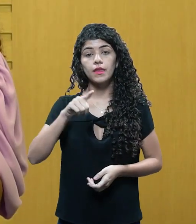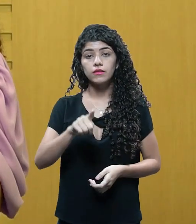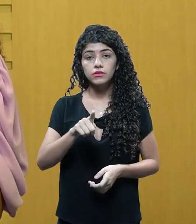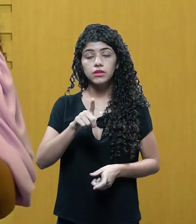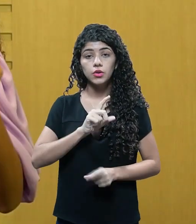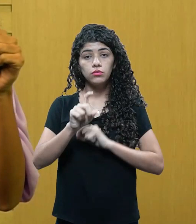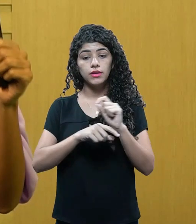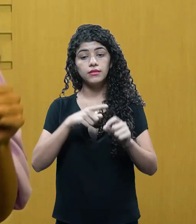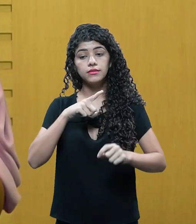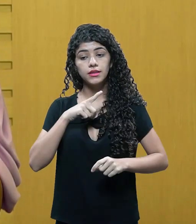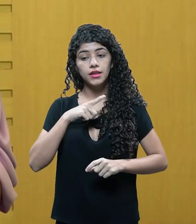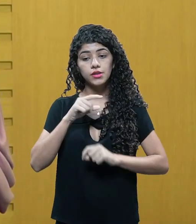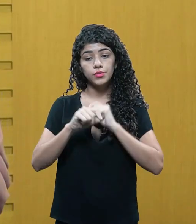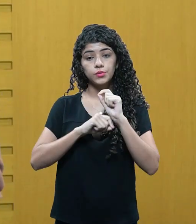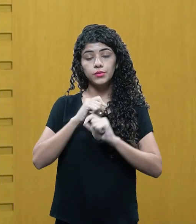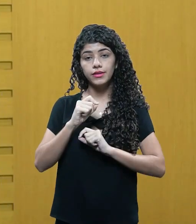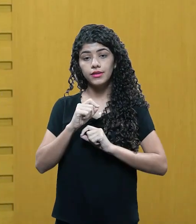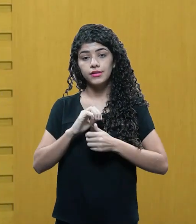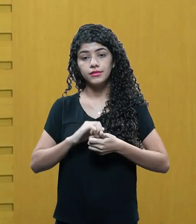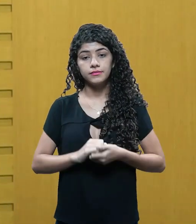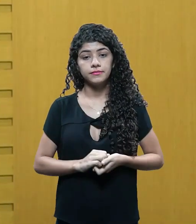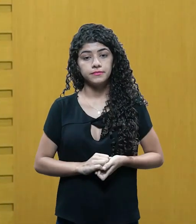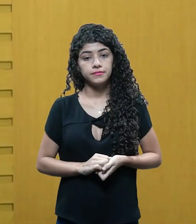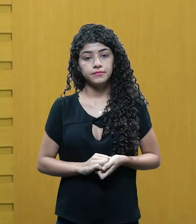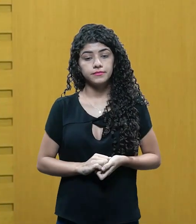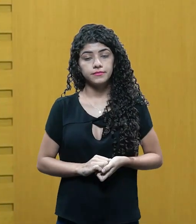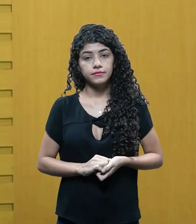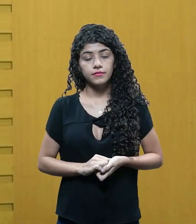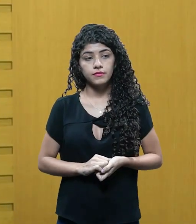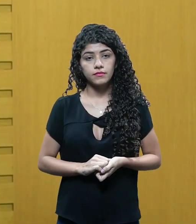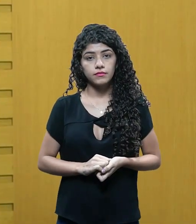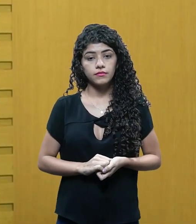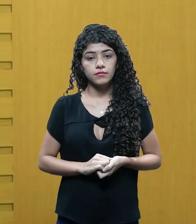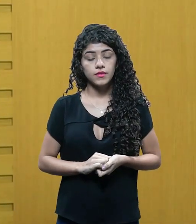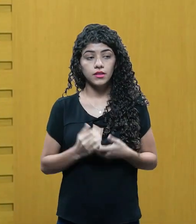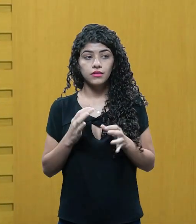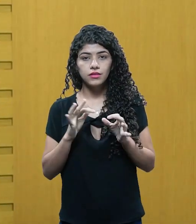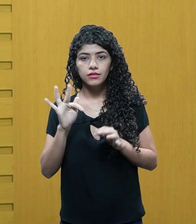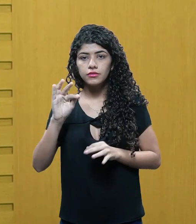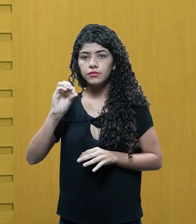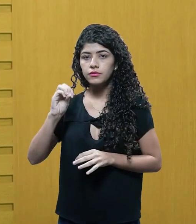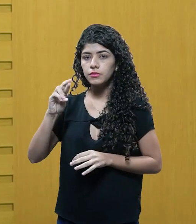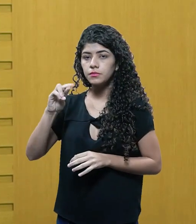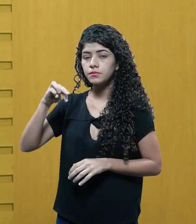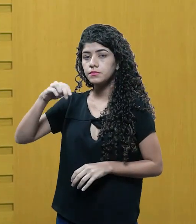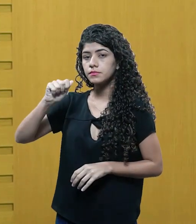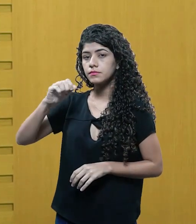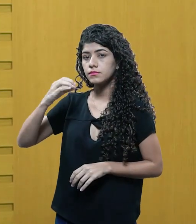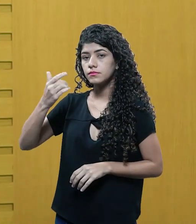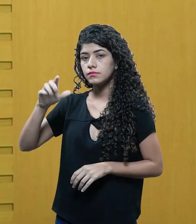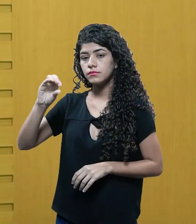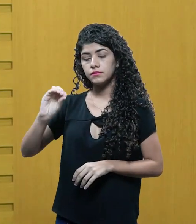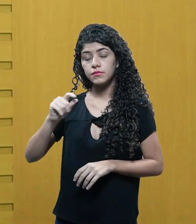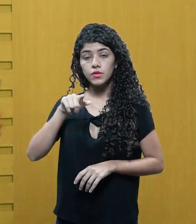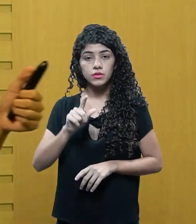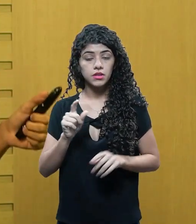você tem um afrouxamento com certos rigores aí da formatação. Porque você é a mesma pessoa